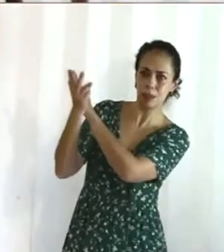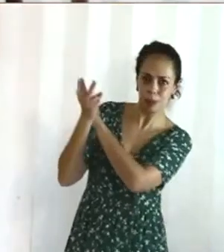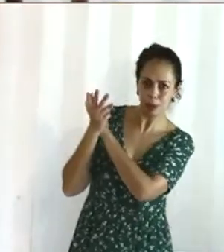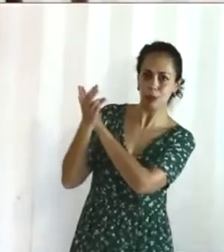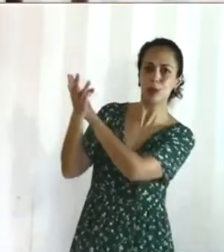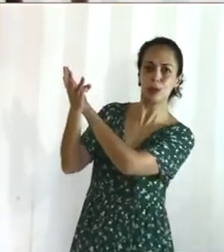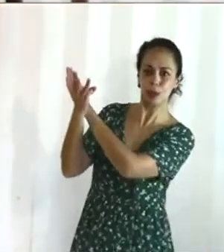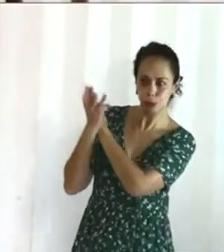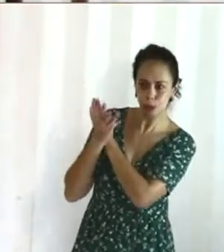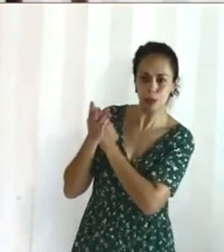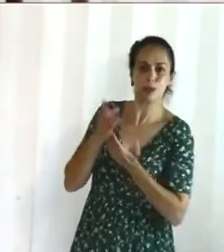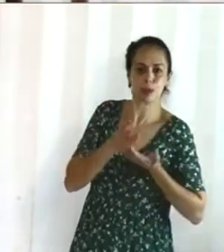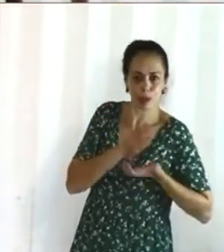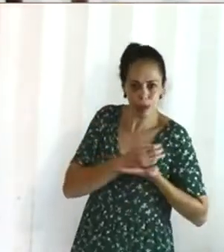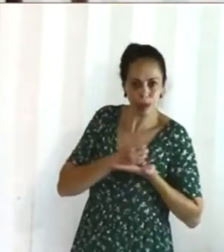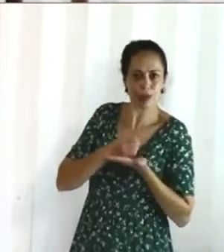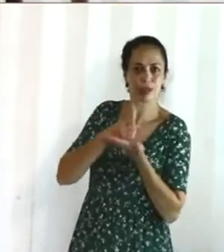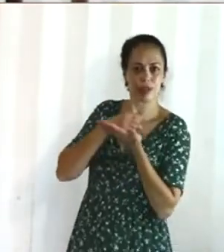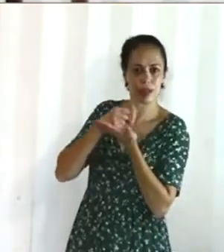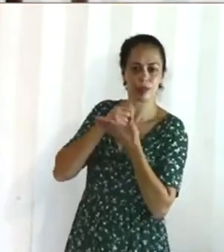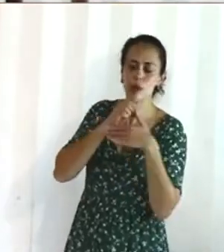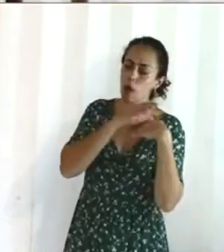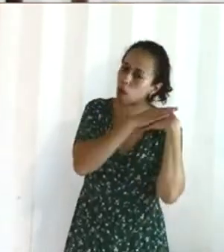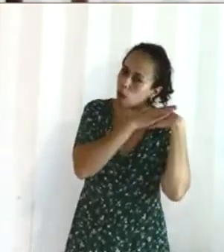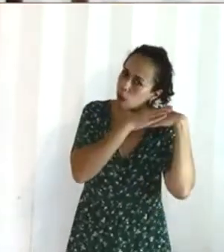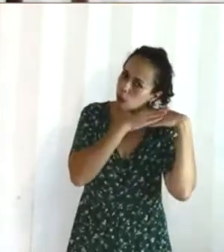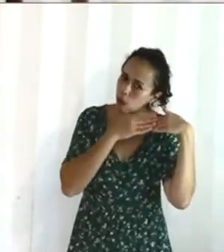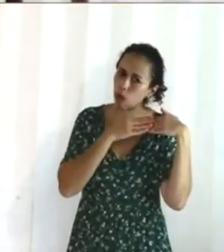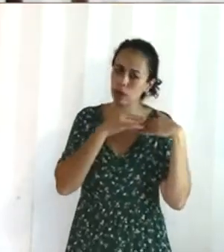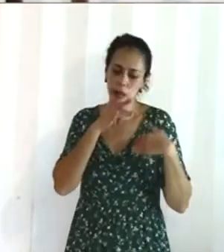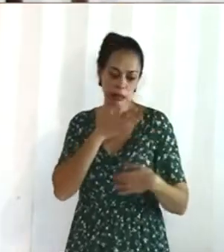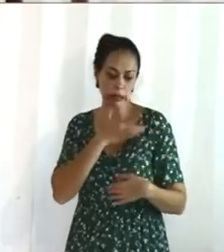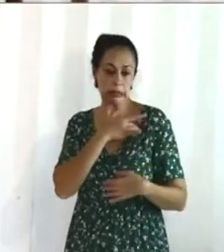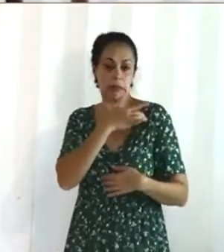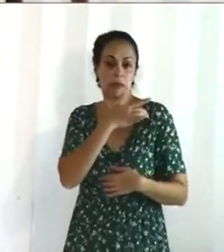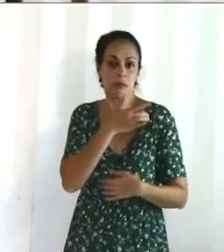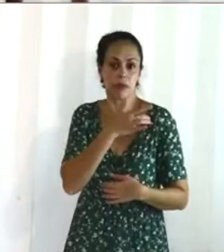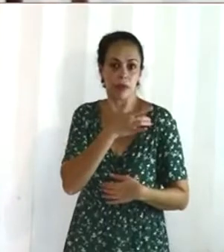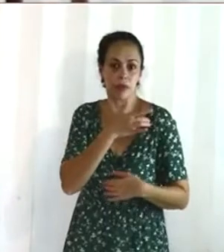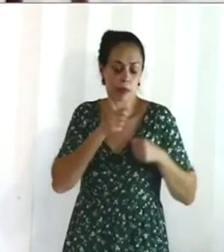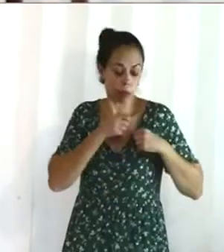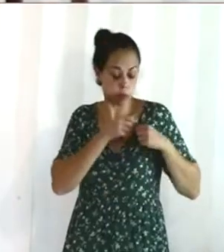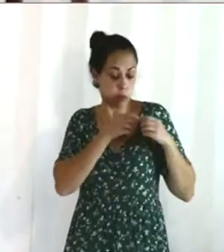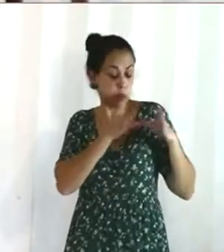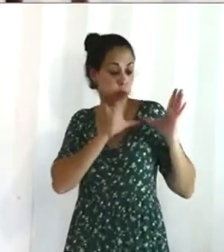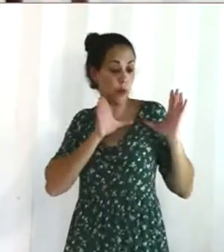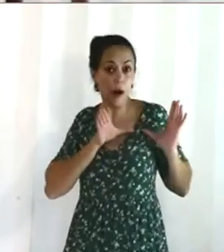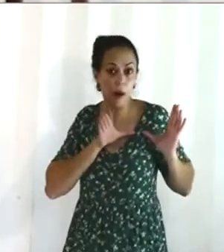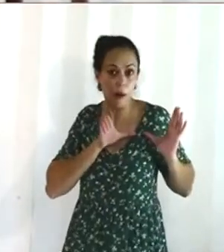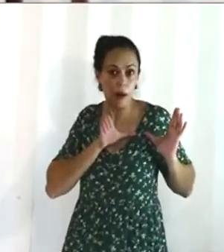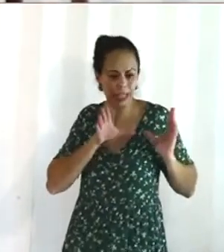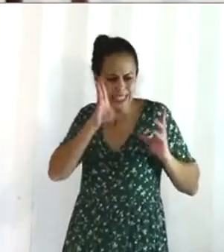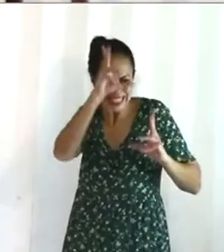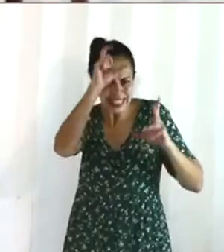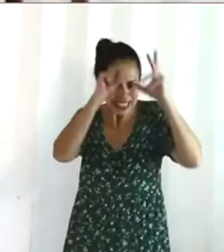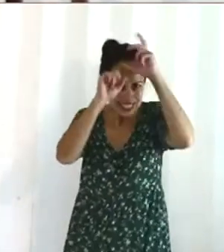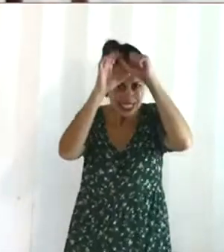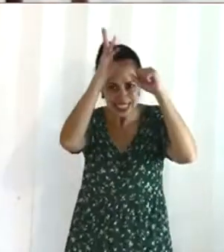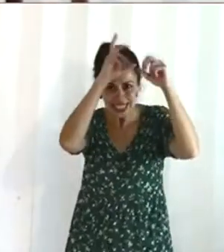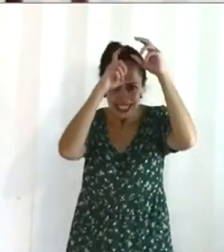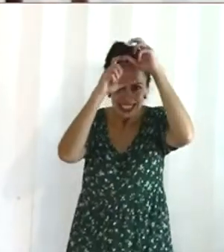glorificação. Mas João vai ensinar algo mais para nós. Ele vai falar que